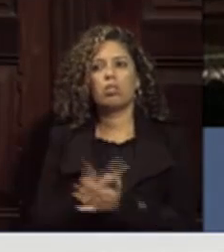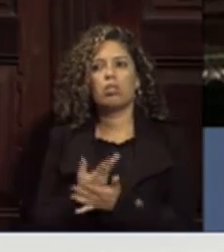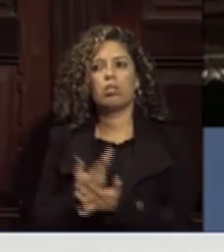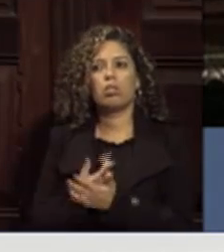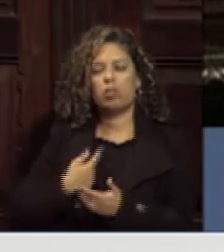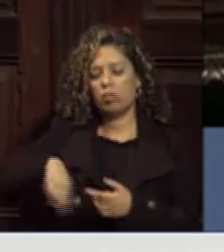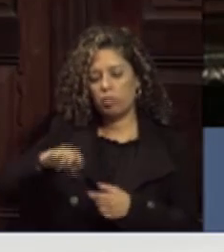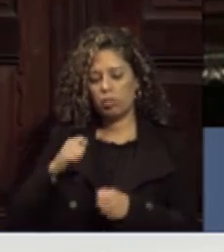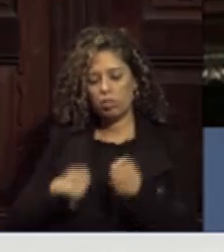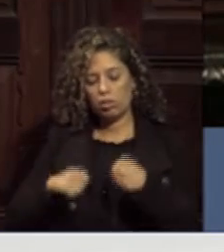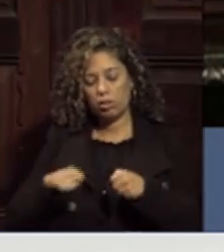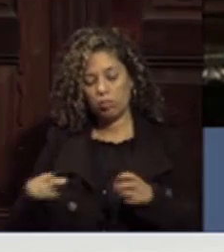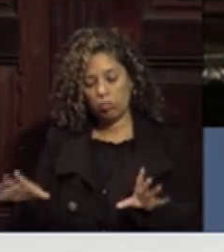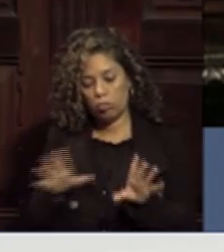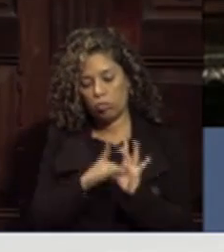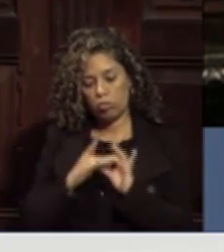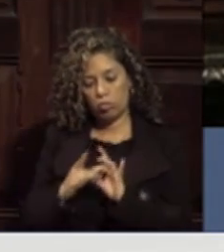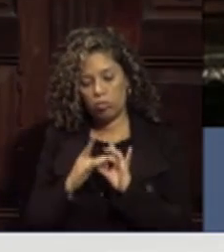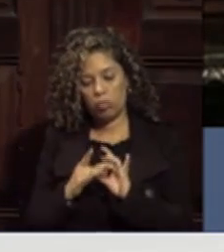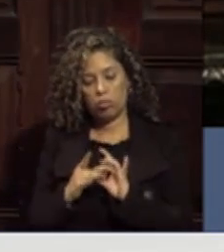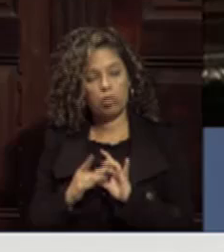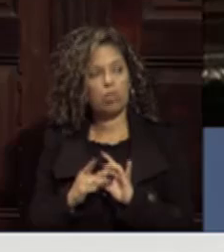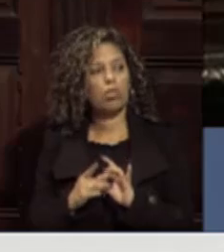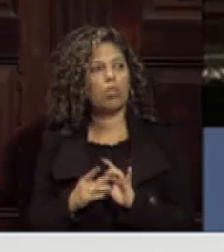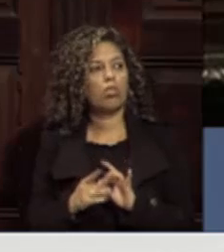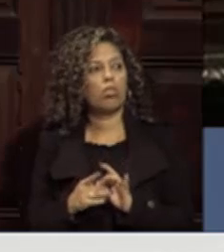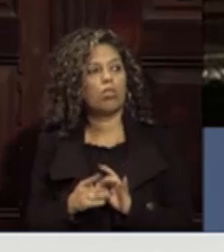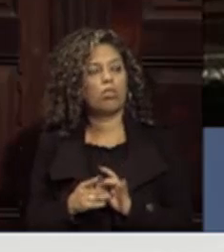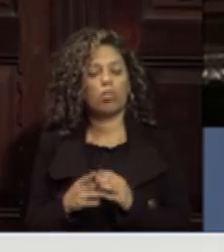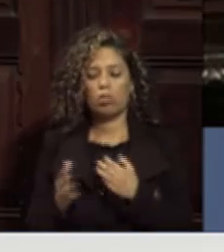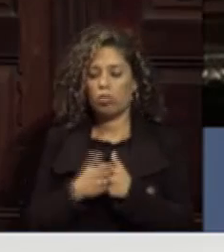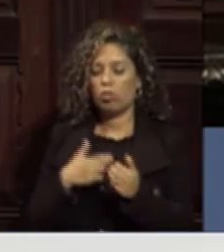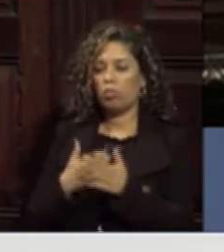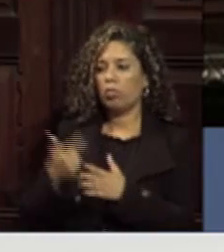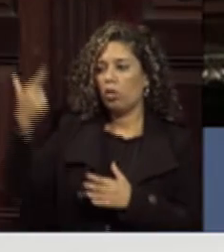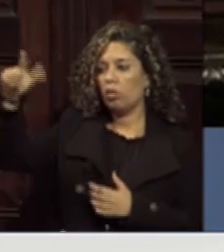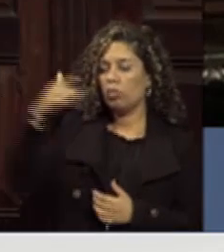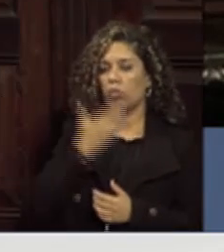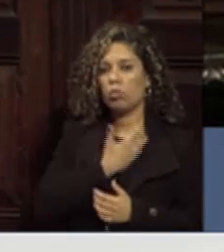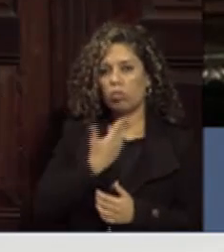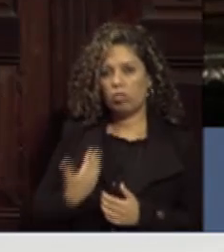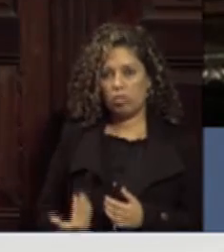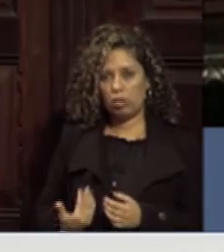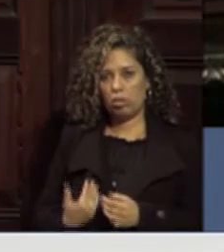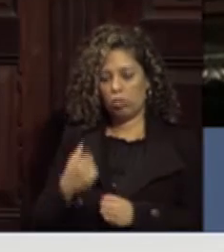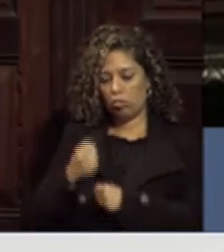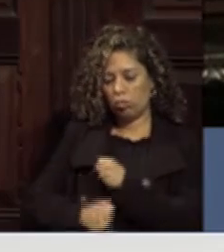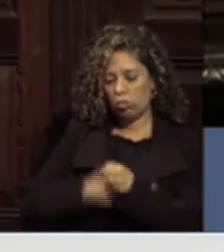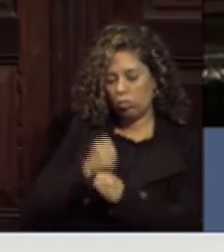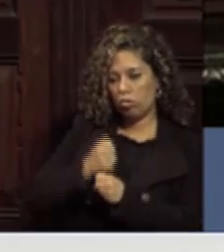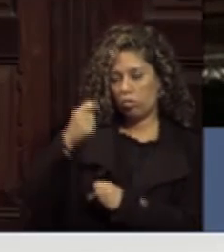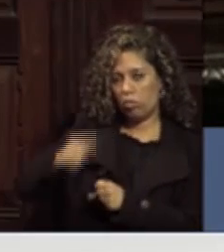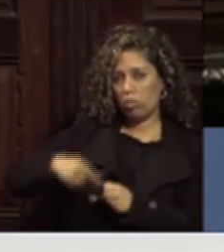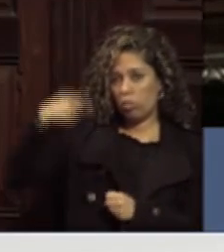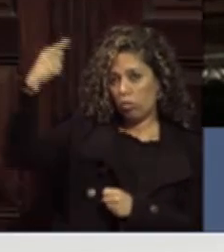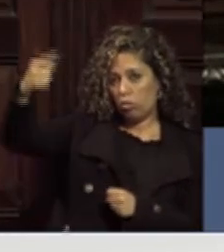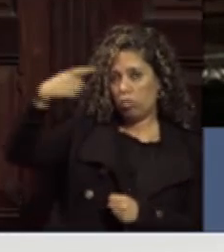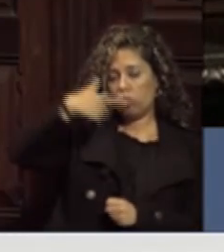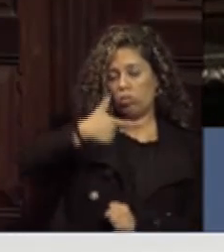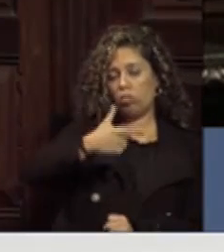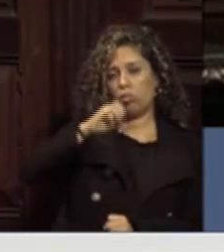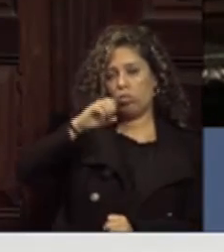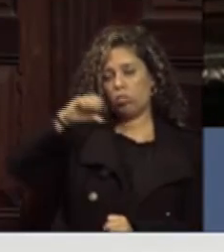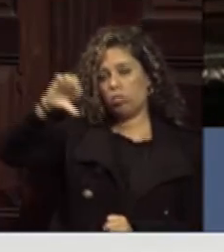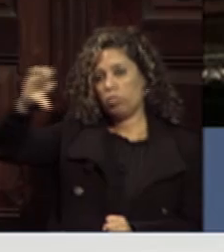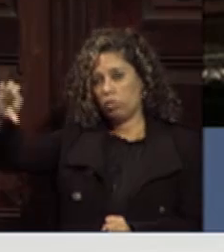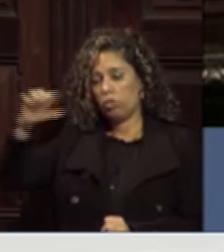rede de proteção, para seja quem for o próximo governante, e seja quem for o próximo secretário de Educação, presidente